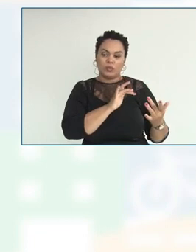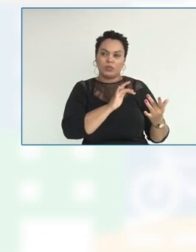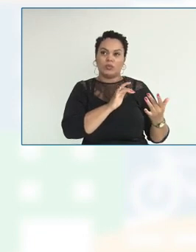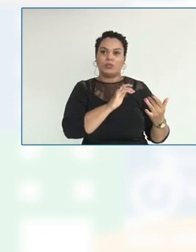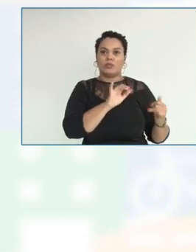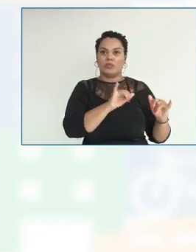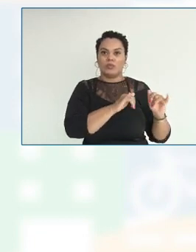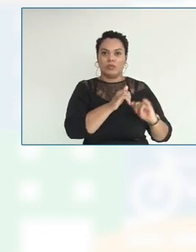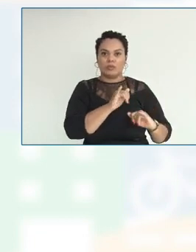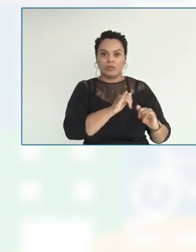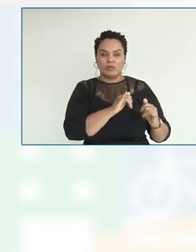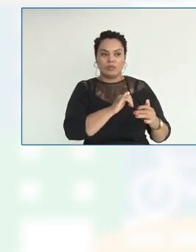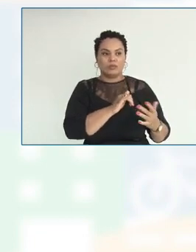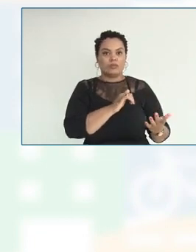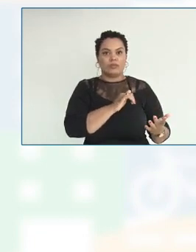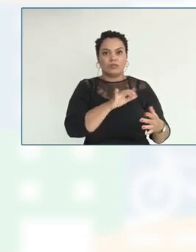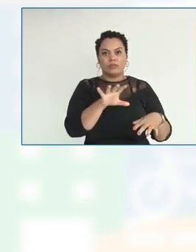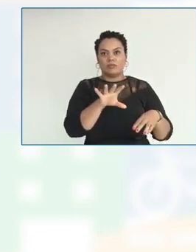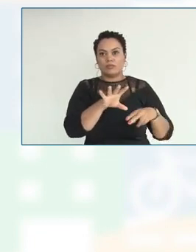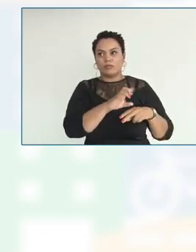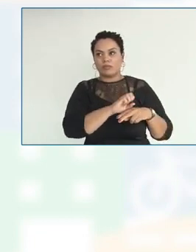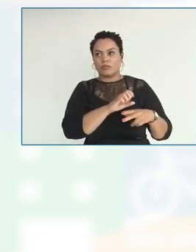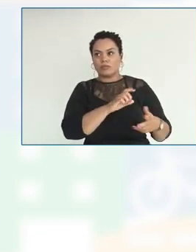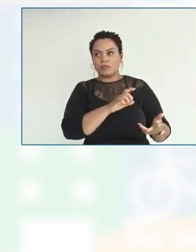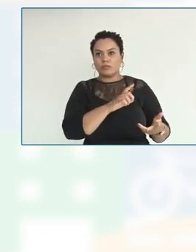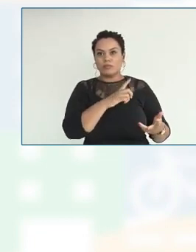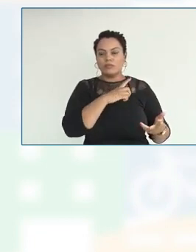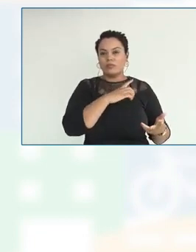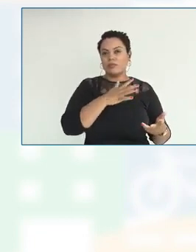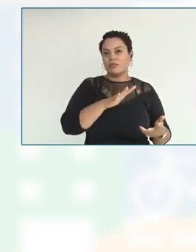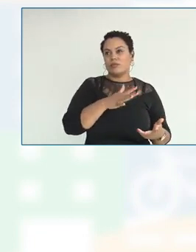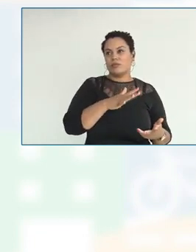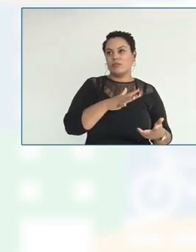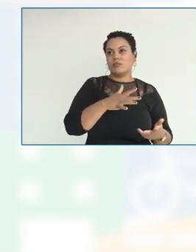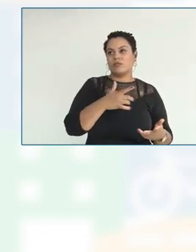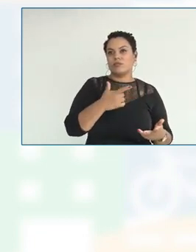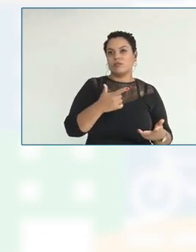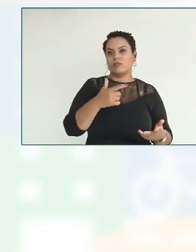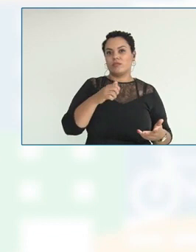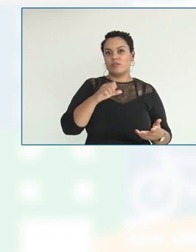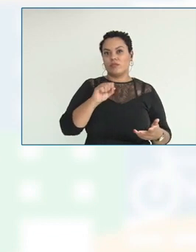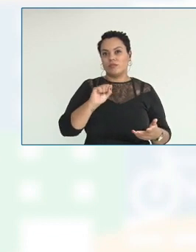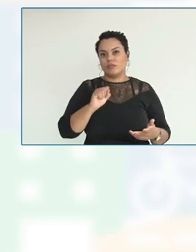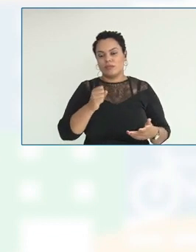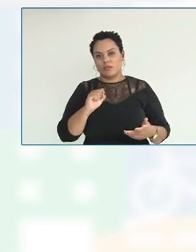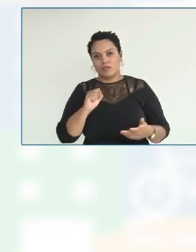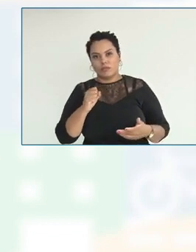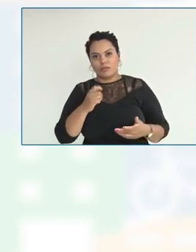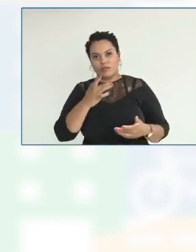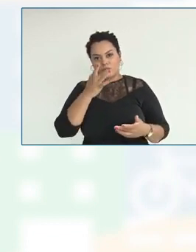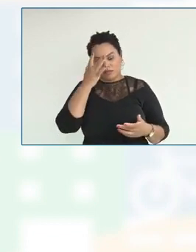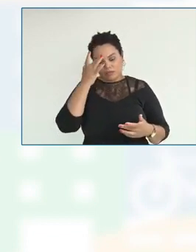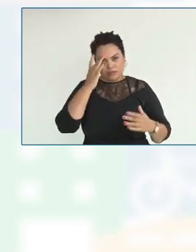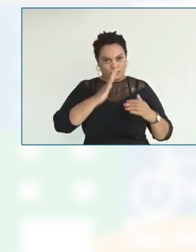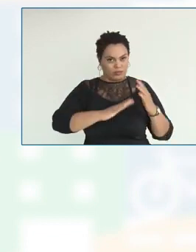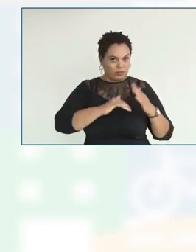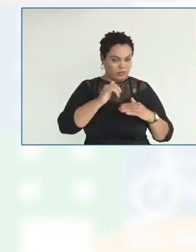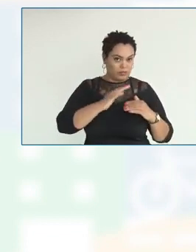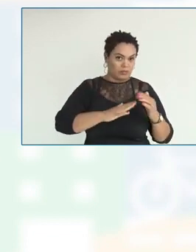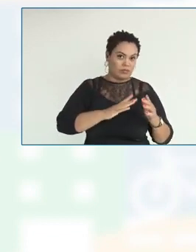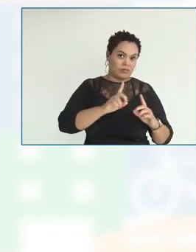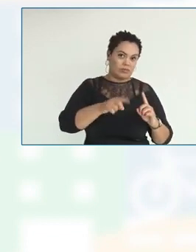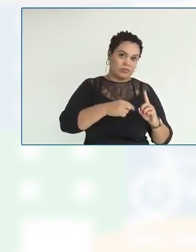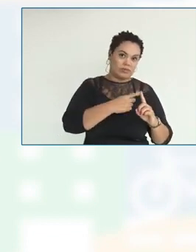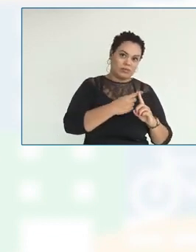gente tem minimamente 28 interlocutores de intoxicação nas unidades de vigilância em saúde, mais 6